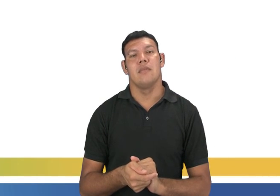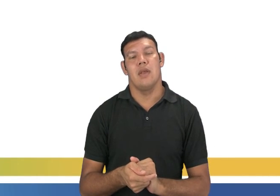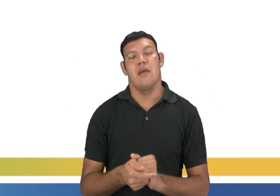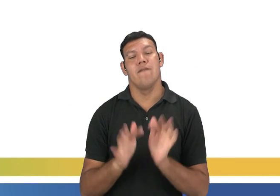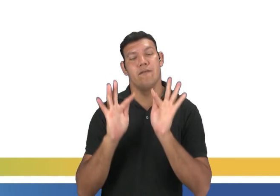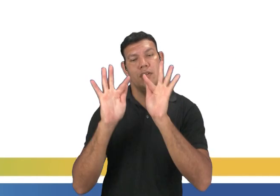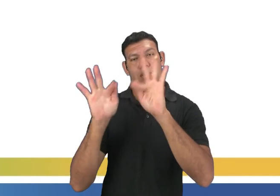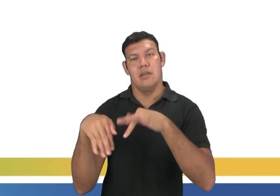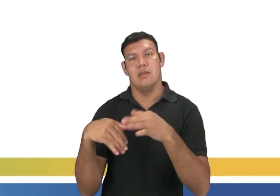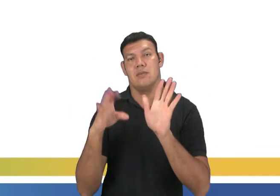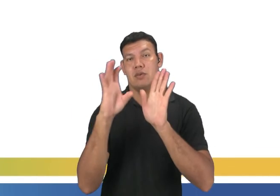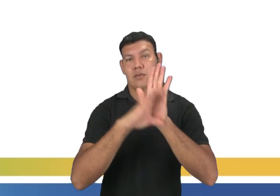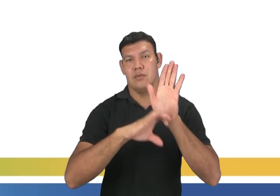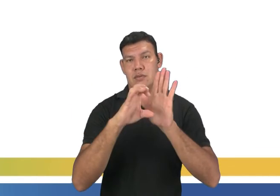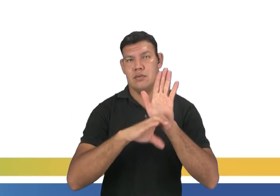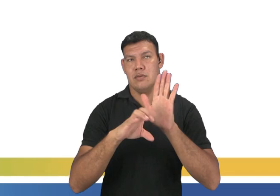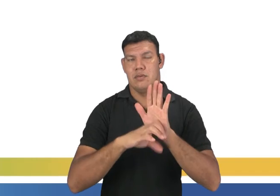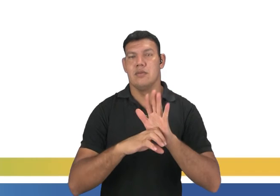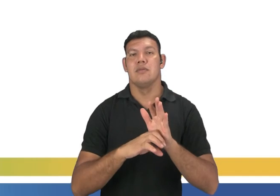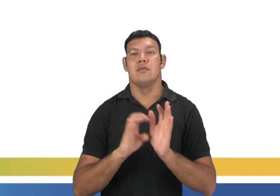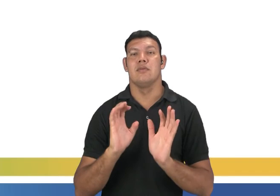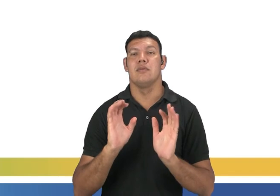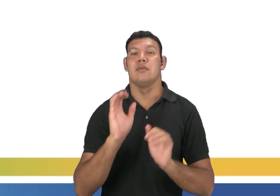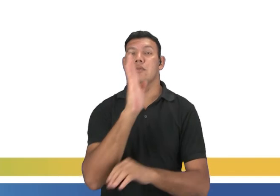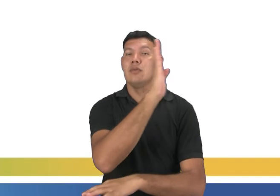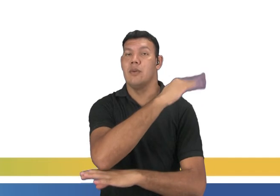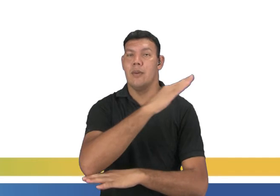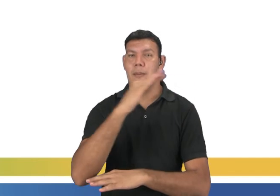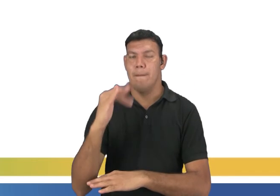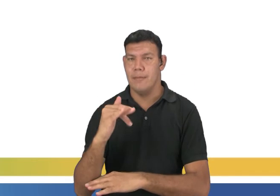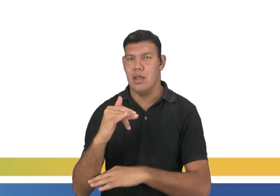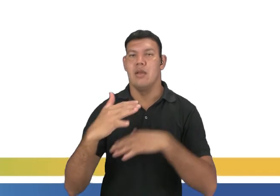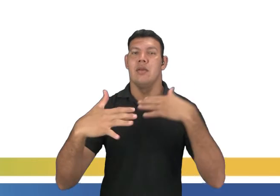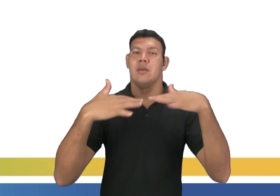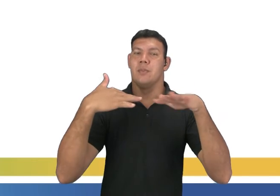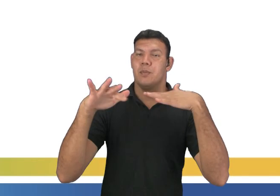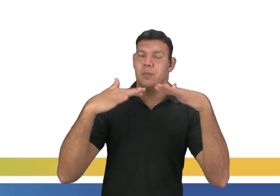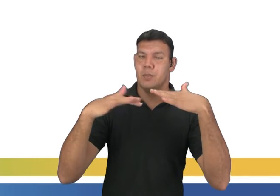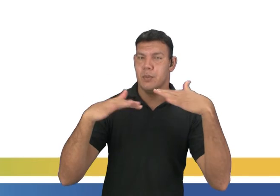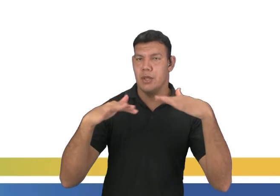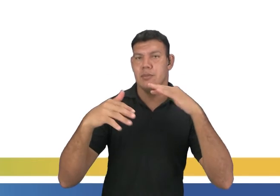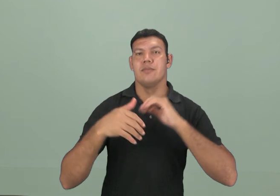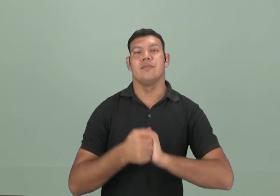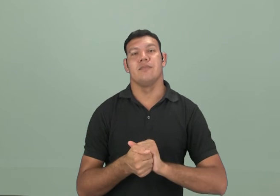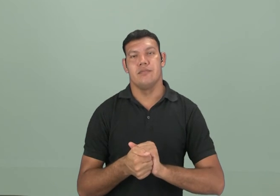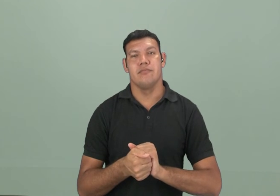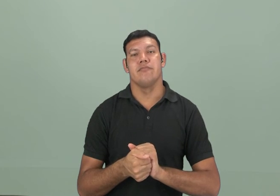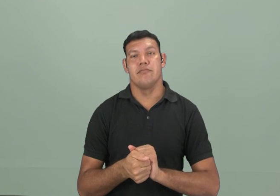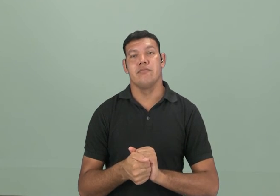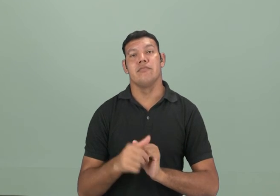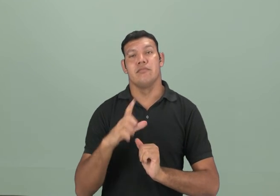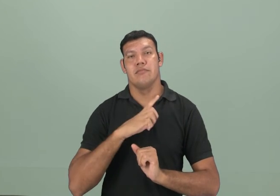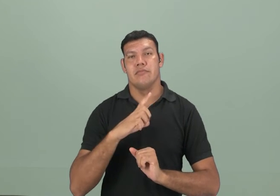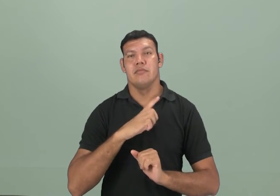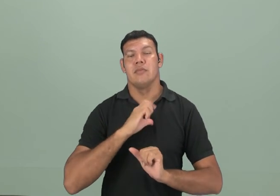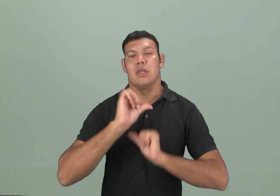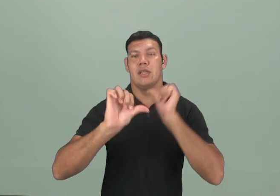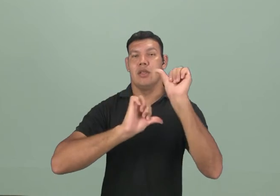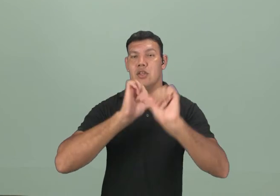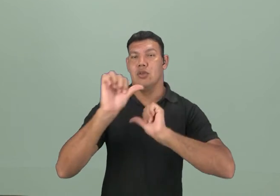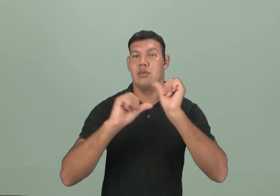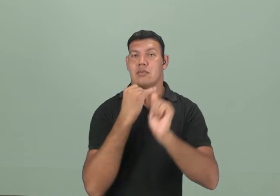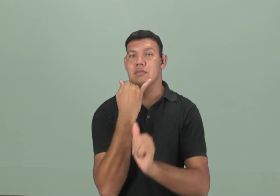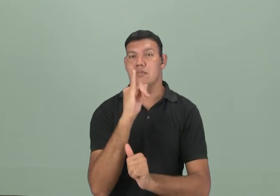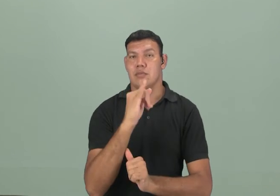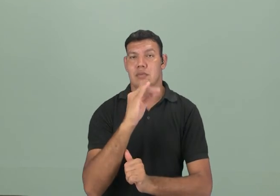Nós classificamos aí o que é uma onda, é uma perturbação que produz um transporte de energia.